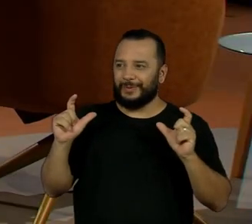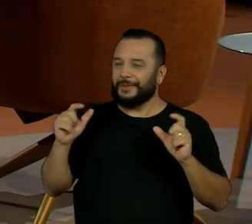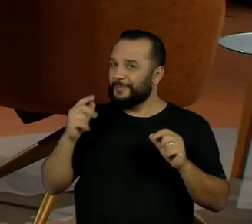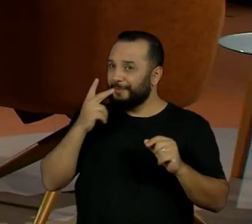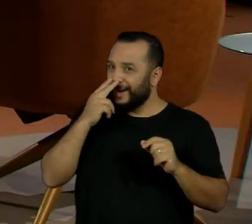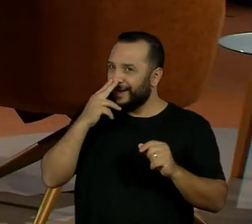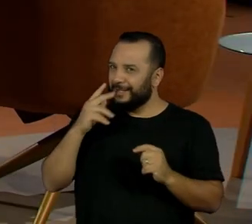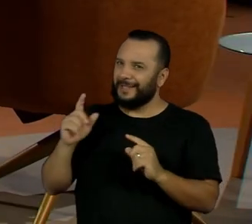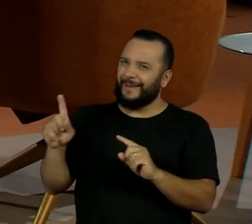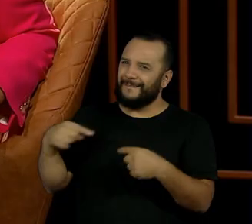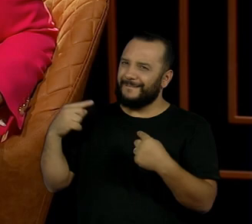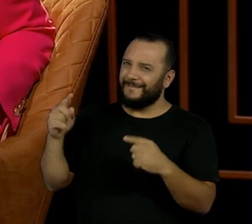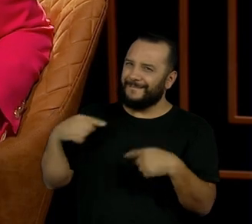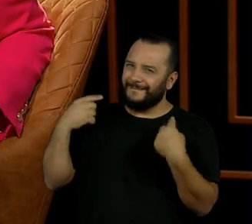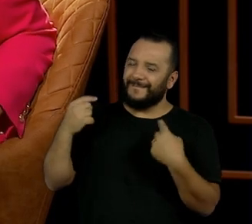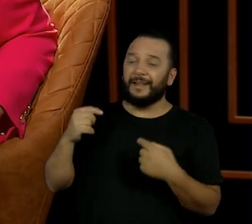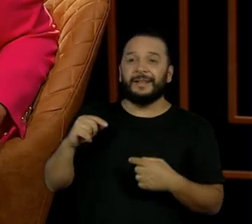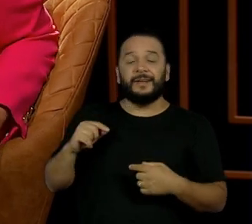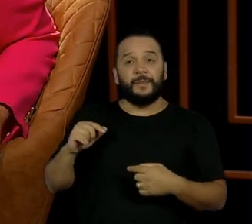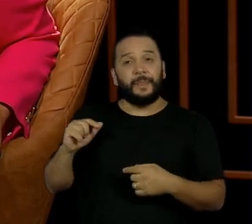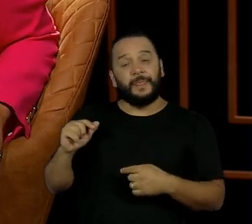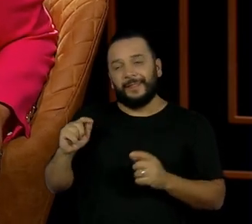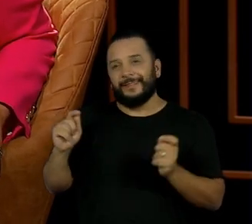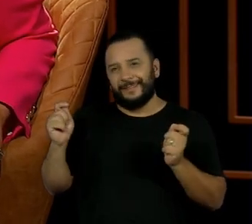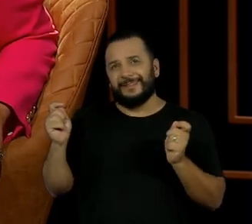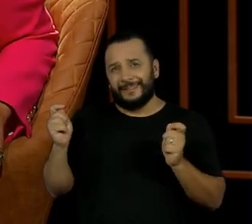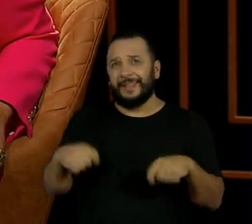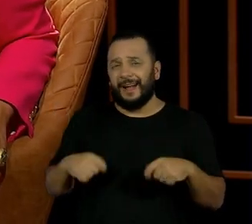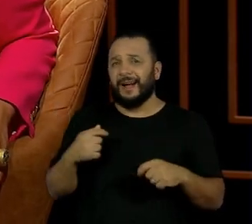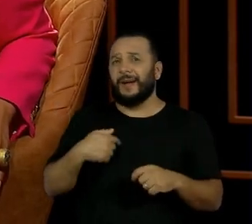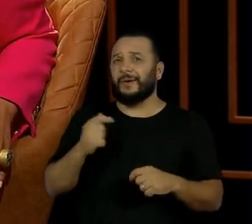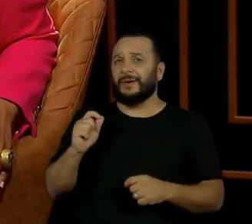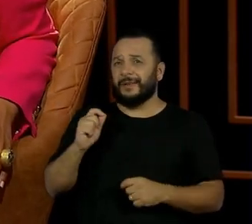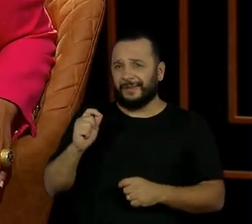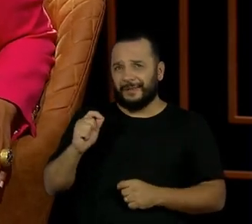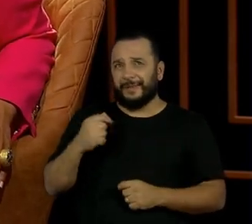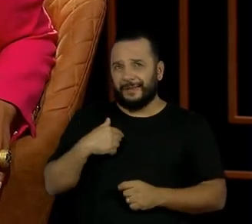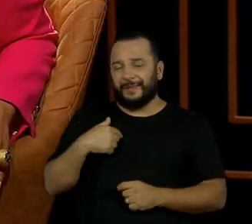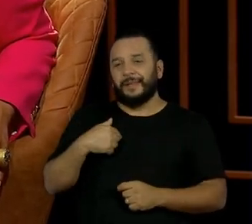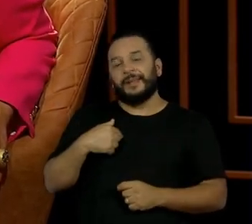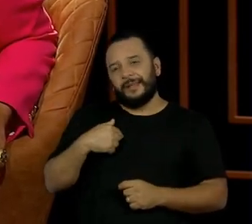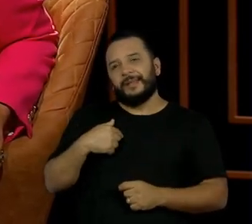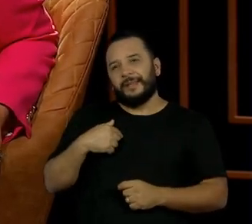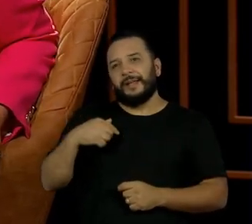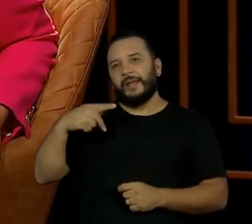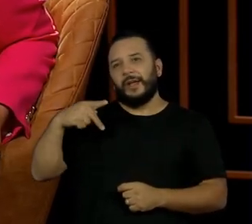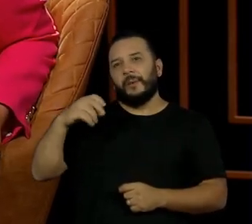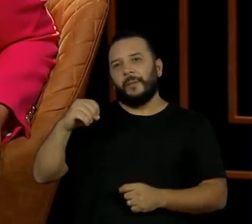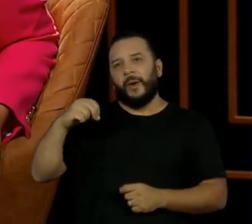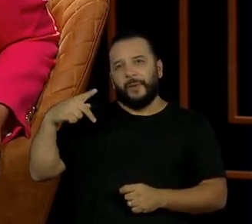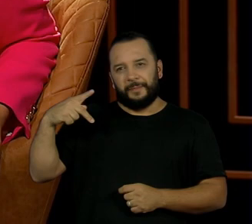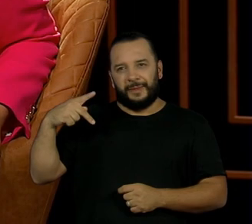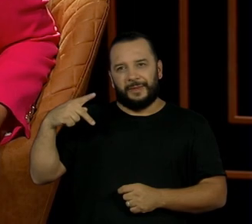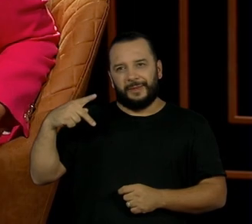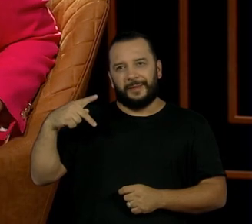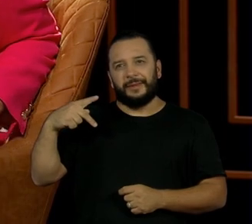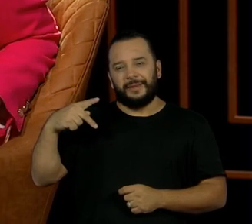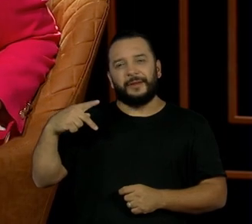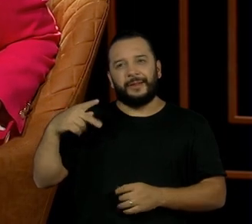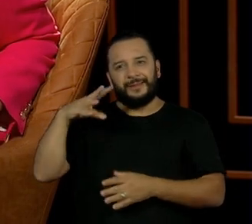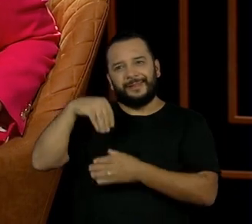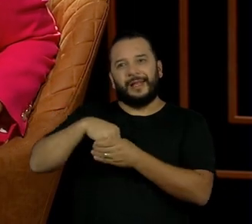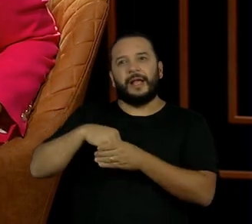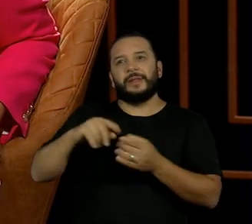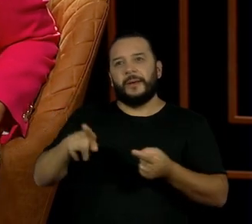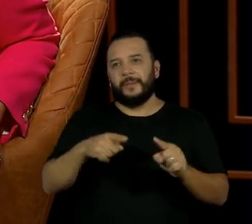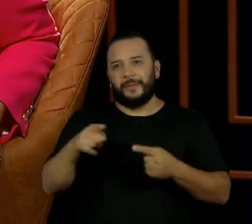provocação apaixonante de que é possível ser pop fazendo música Negra e ele já chega